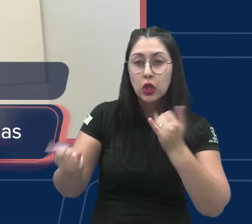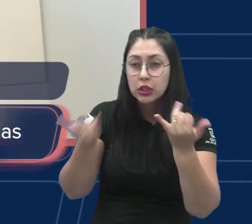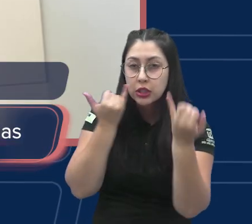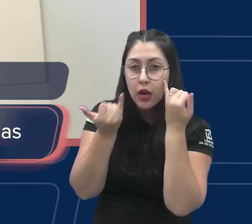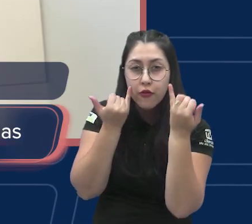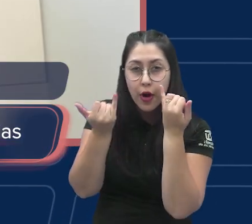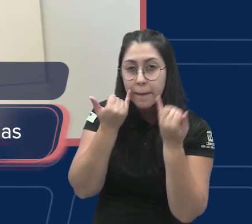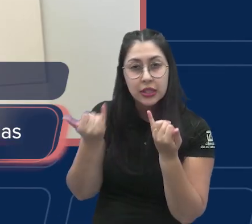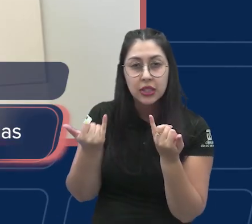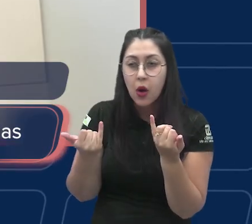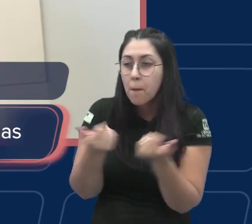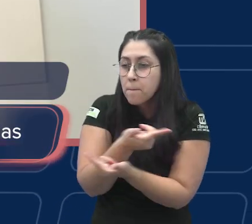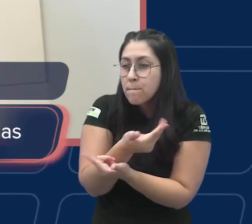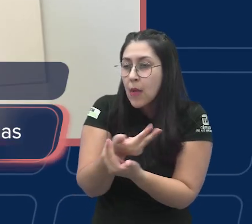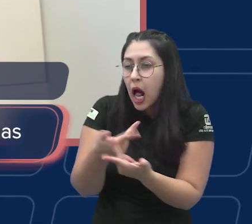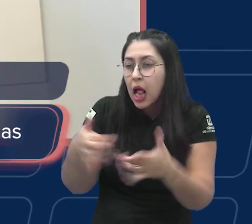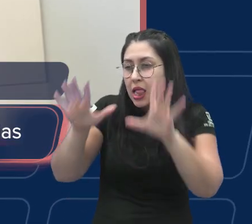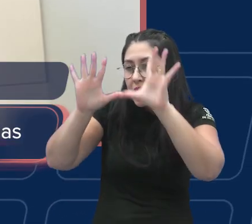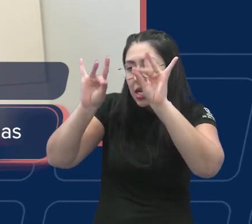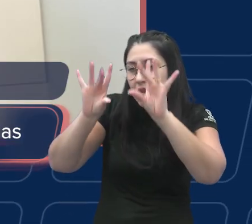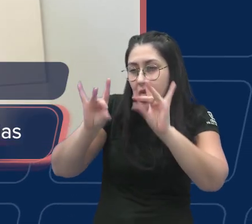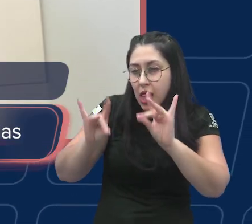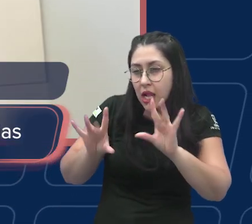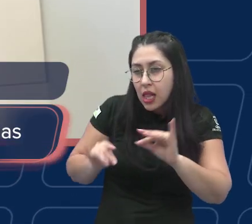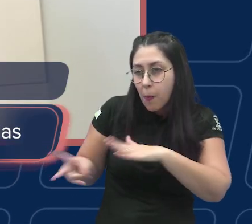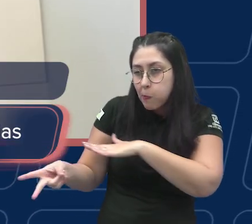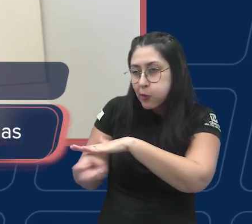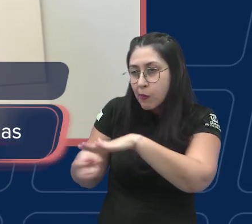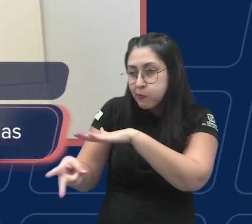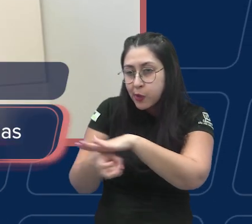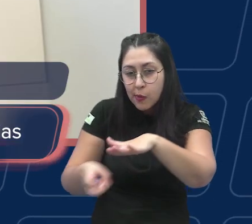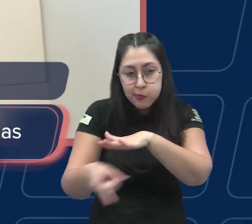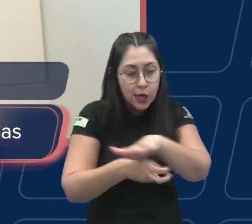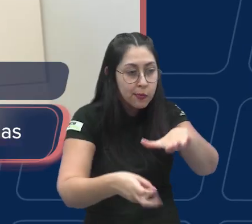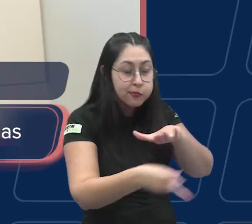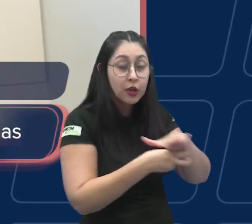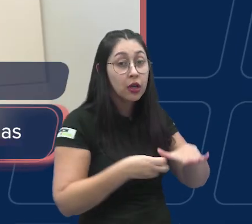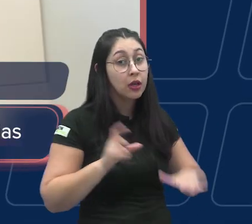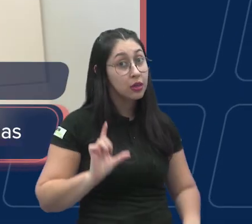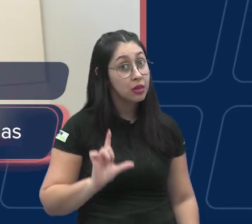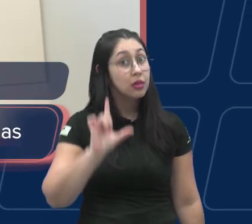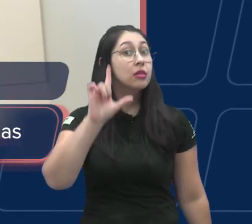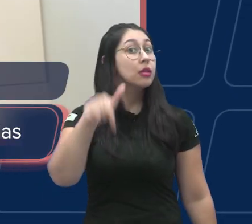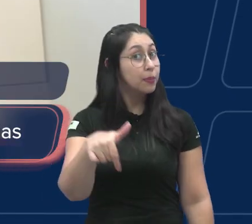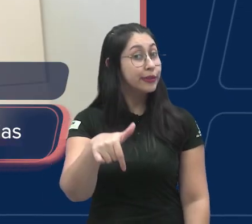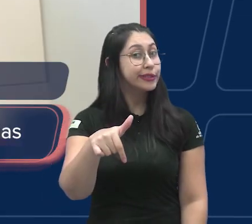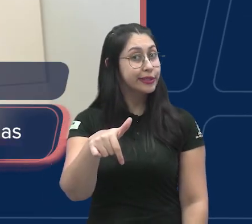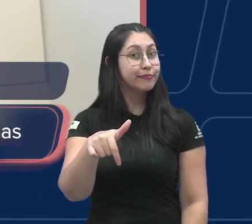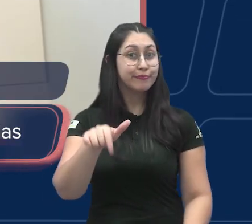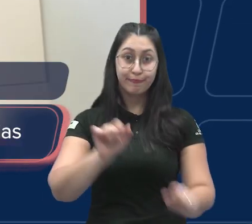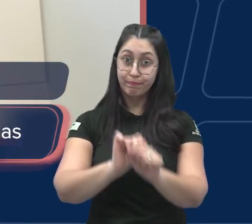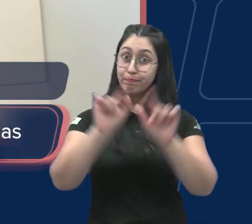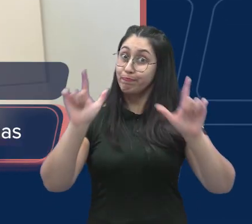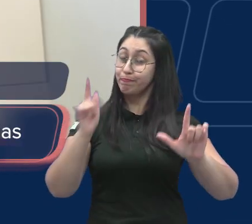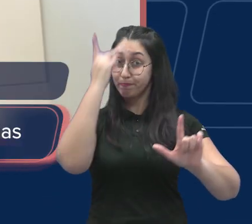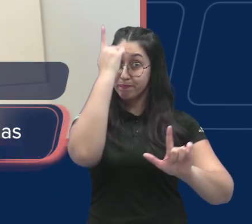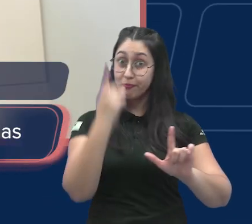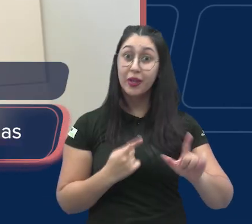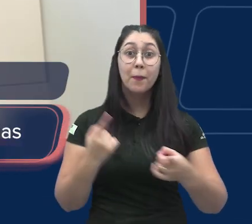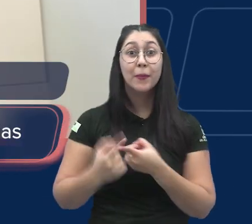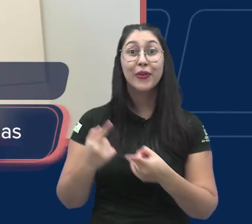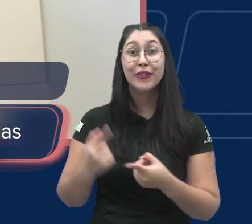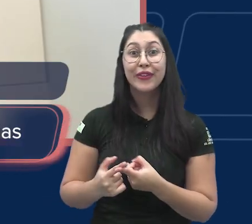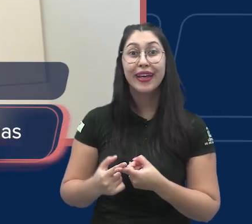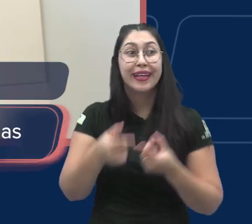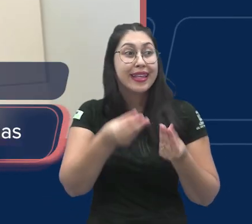suas criptomoedas, seus acessos a bancos, as suas senhas, e aí depois eles vão fazer esses acessos por